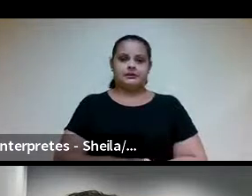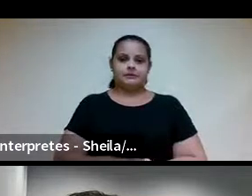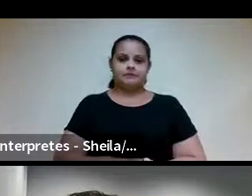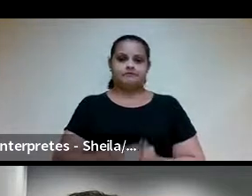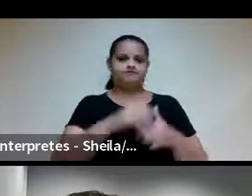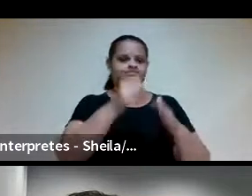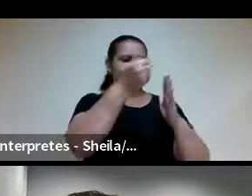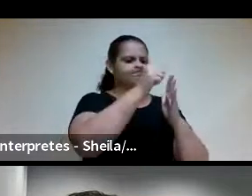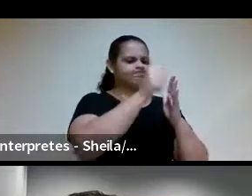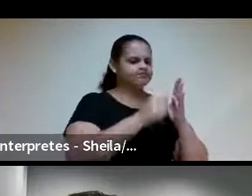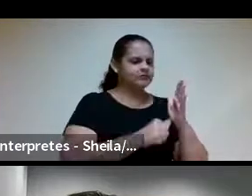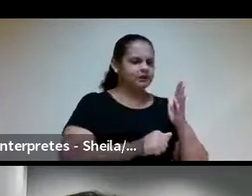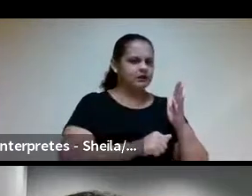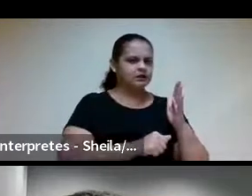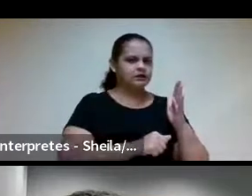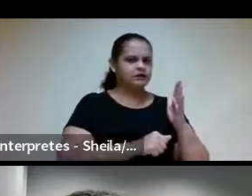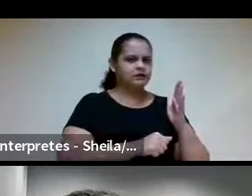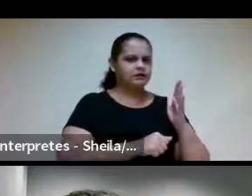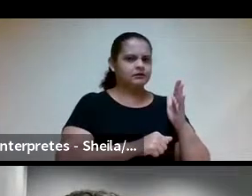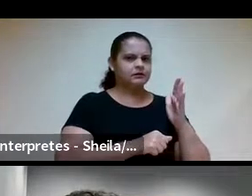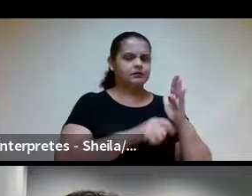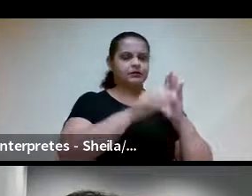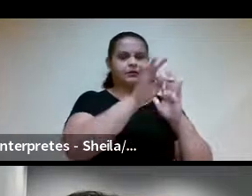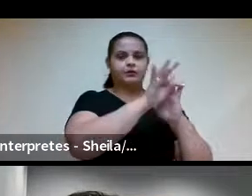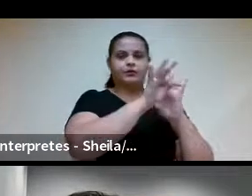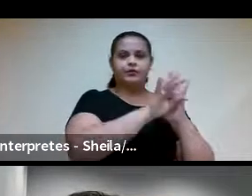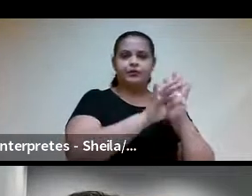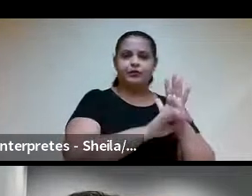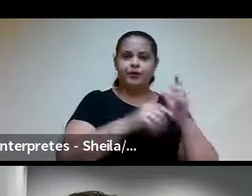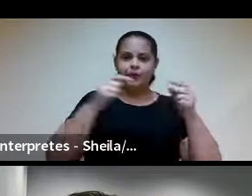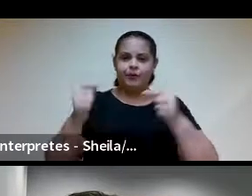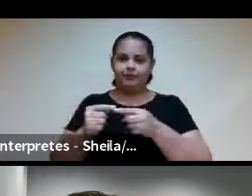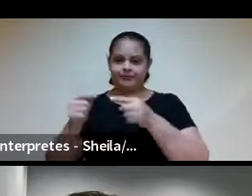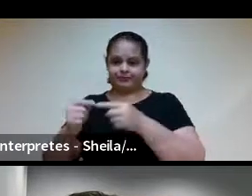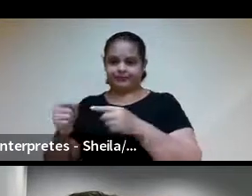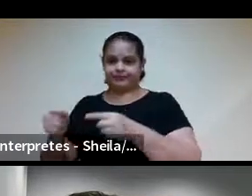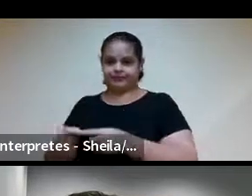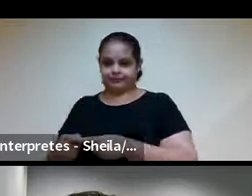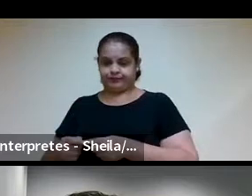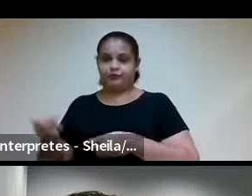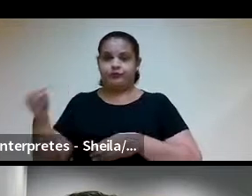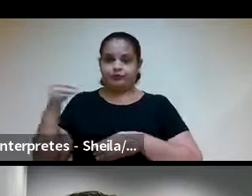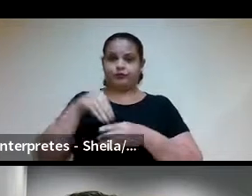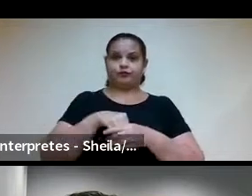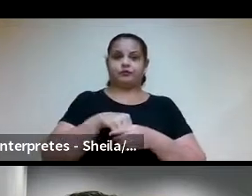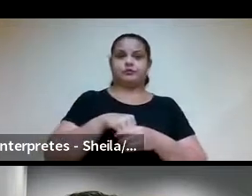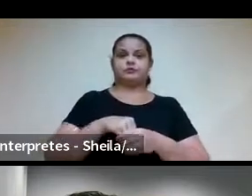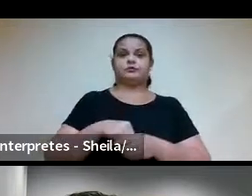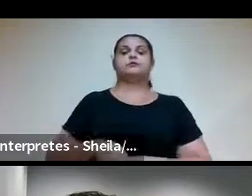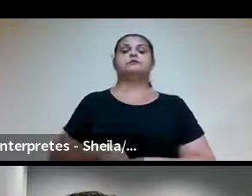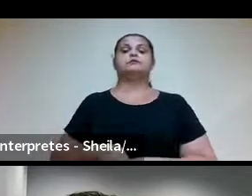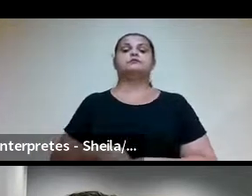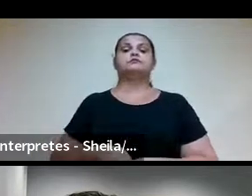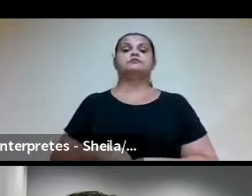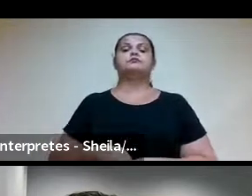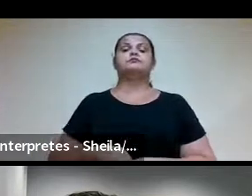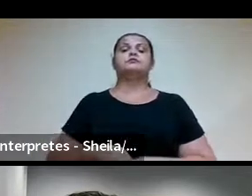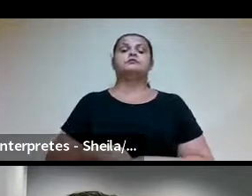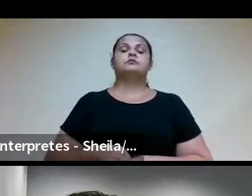analisando o texto do voto como está posto, que será objeto de uma